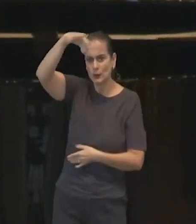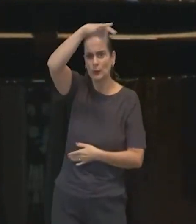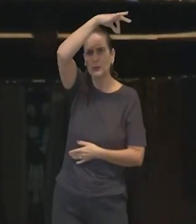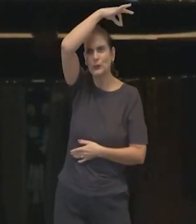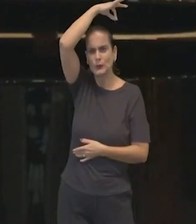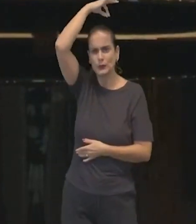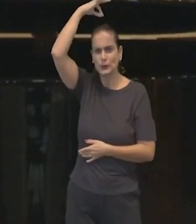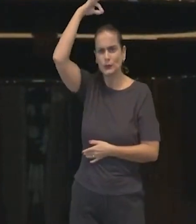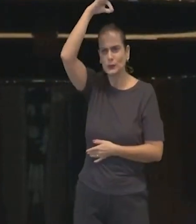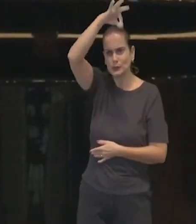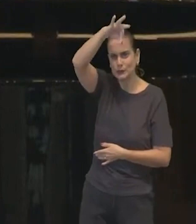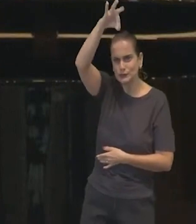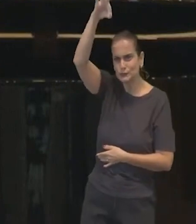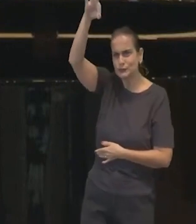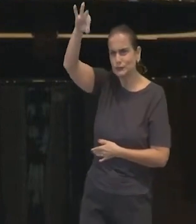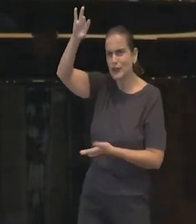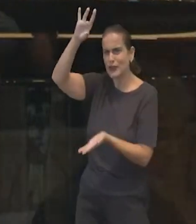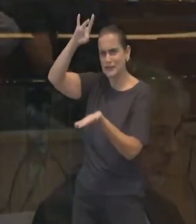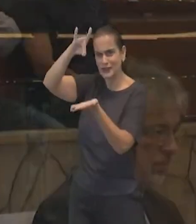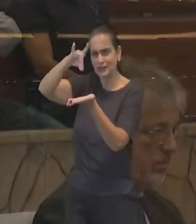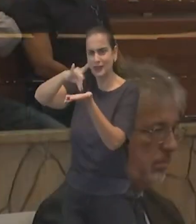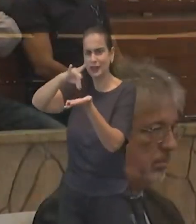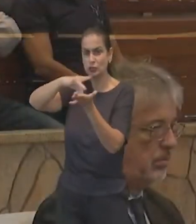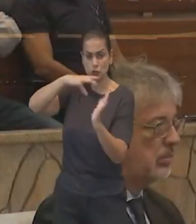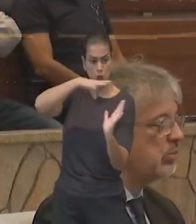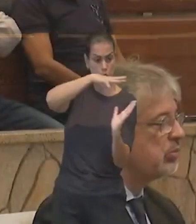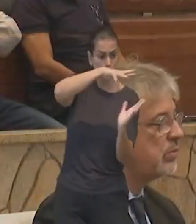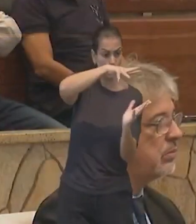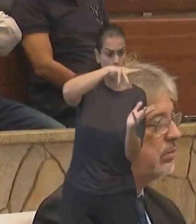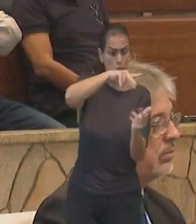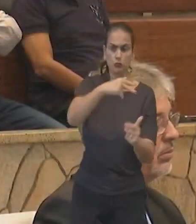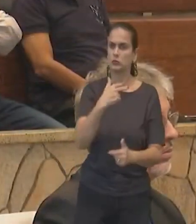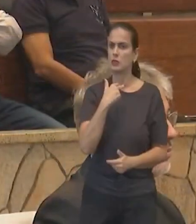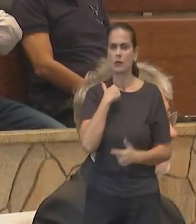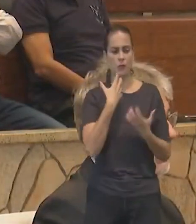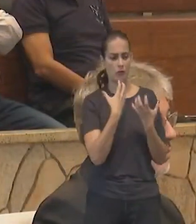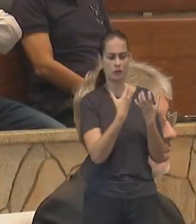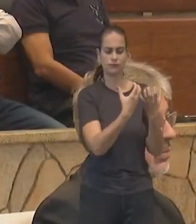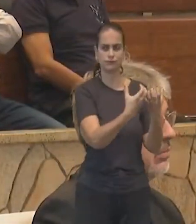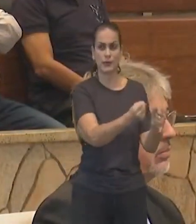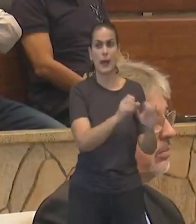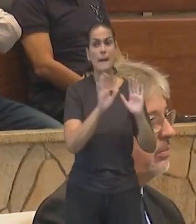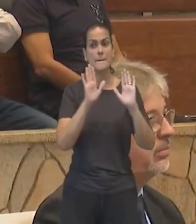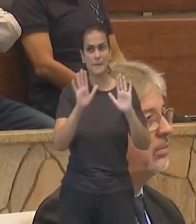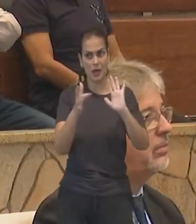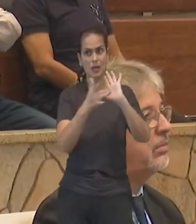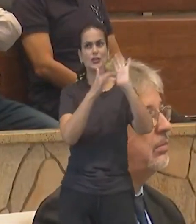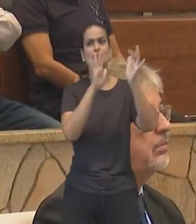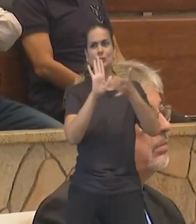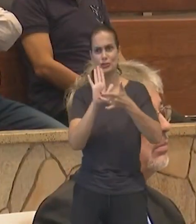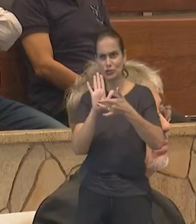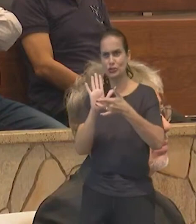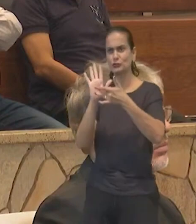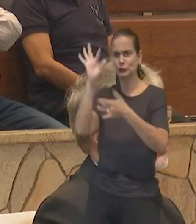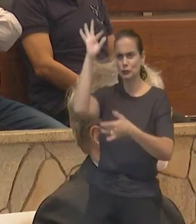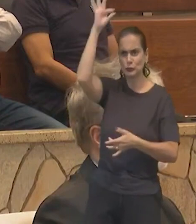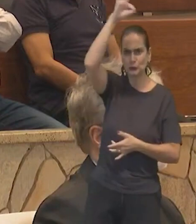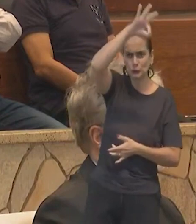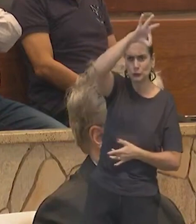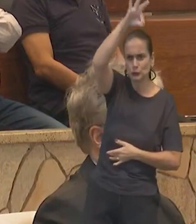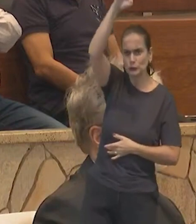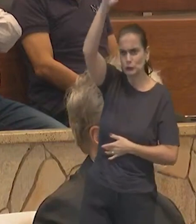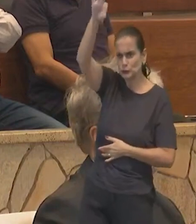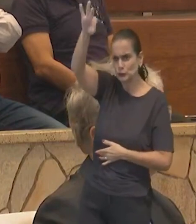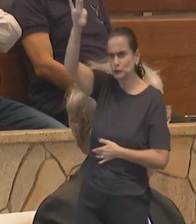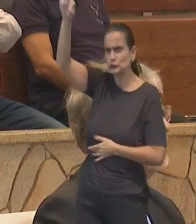da verdade, que o mundo não pode receber. Mas Ele habita em vós e estará